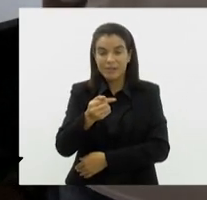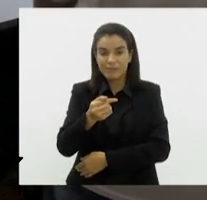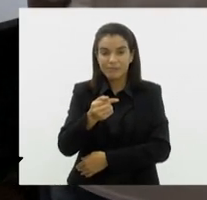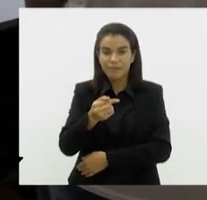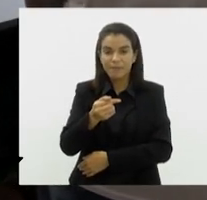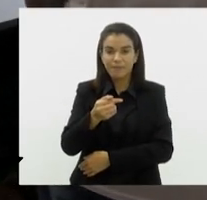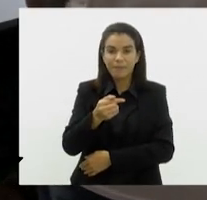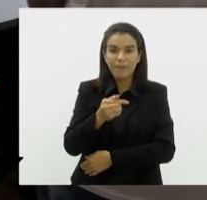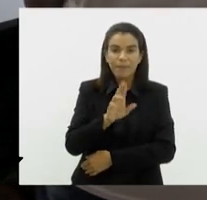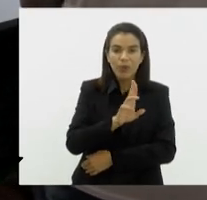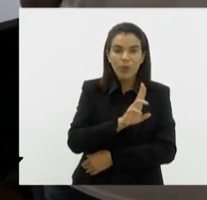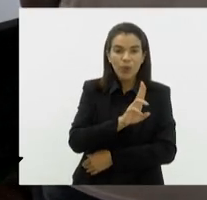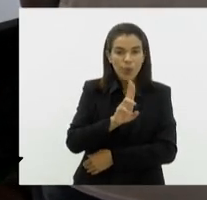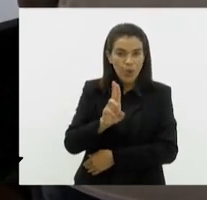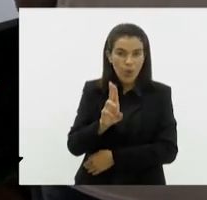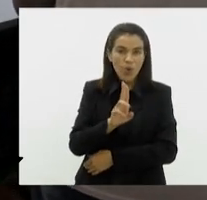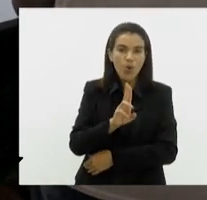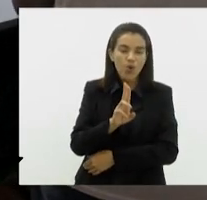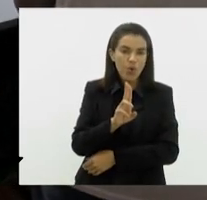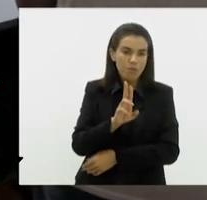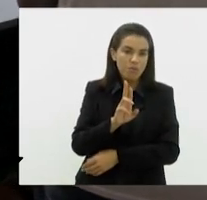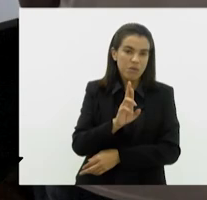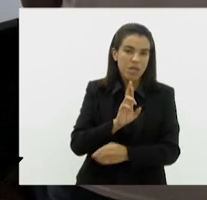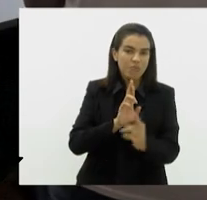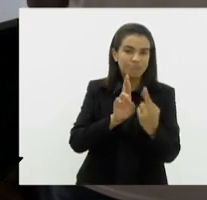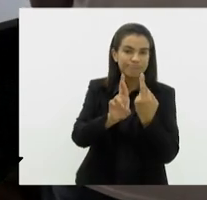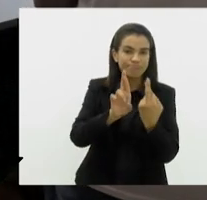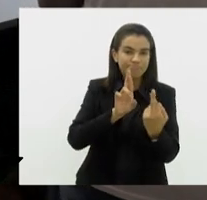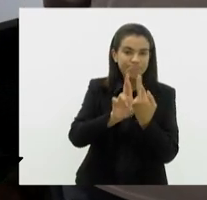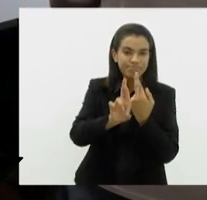a nomenclatura das rodovias estaduais.